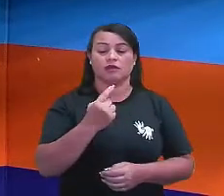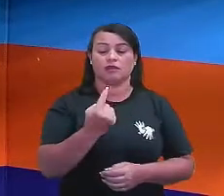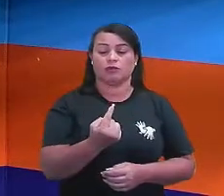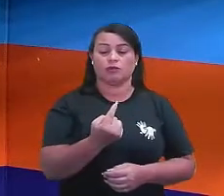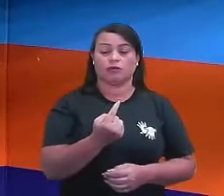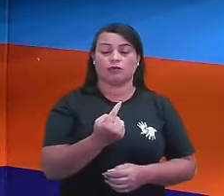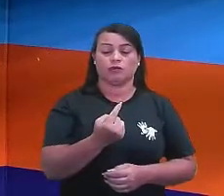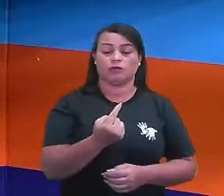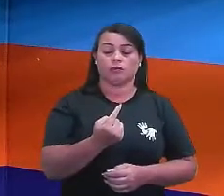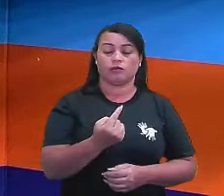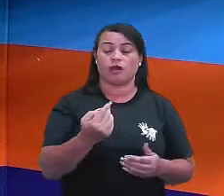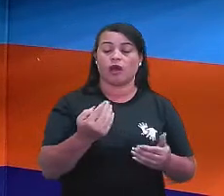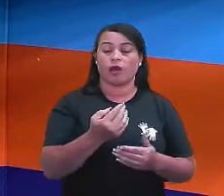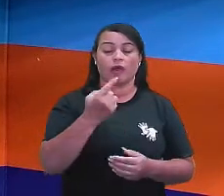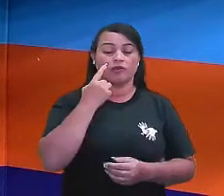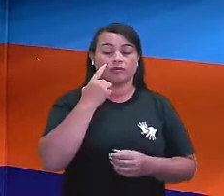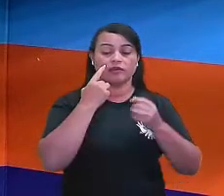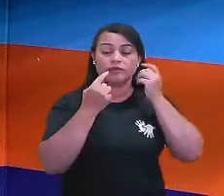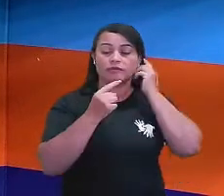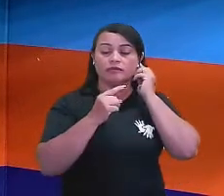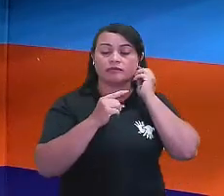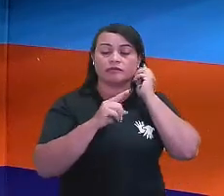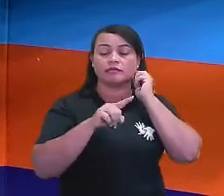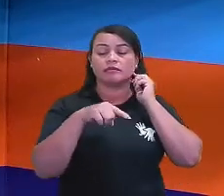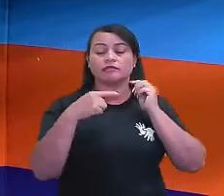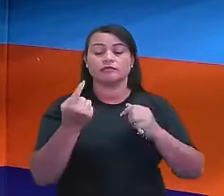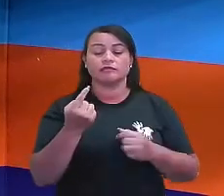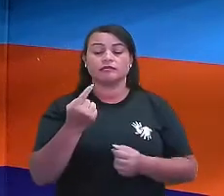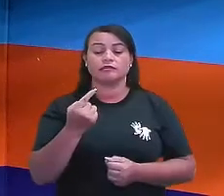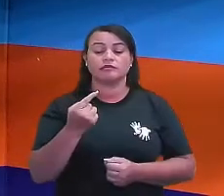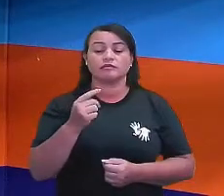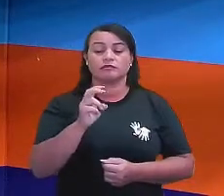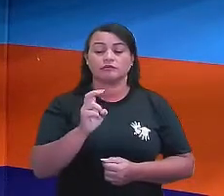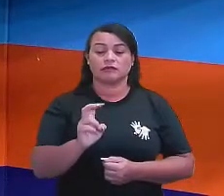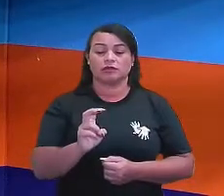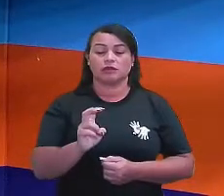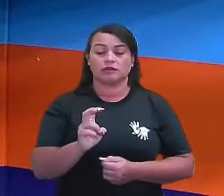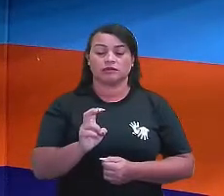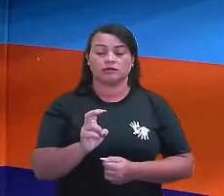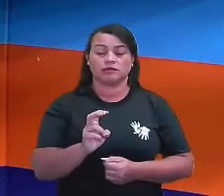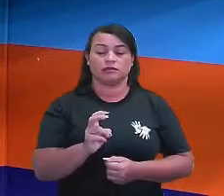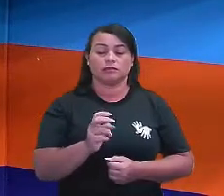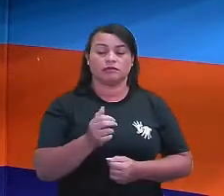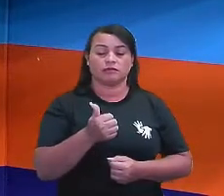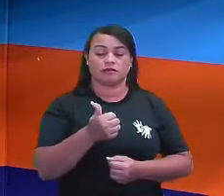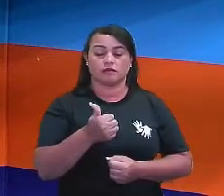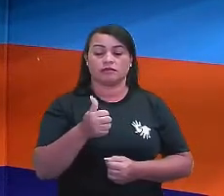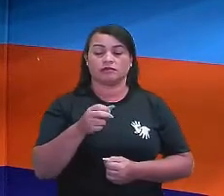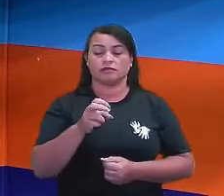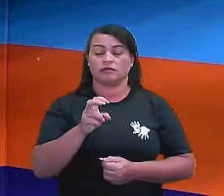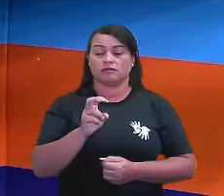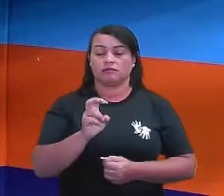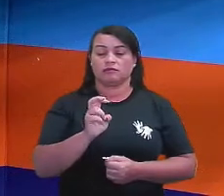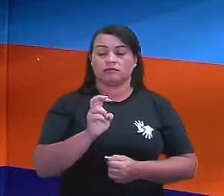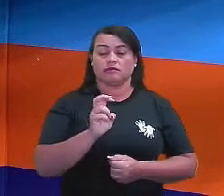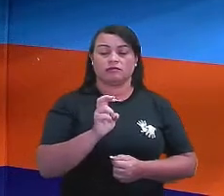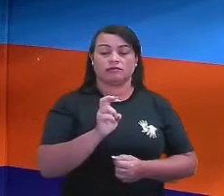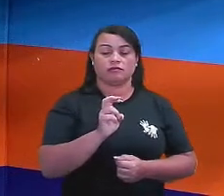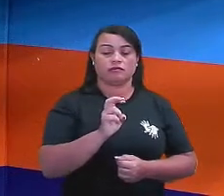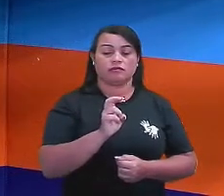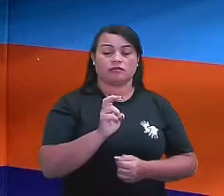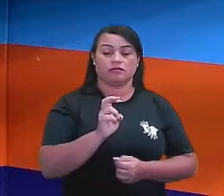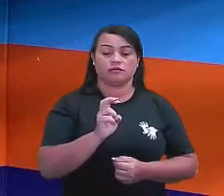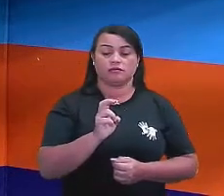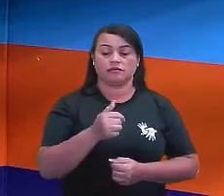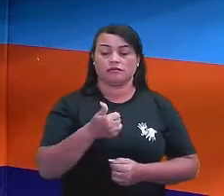1. Agora, ó, jogo o tracinho aqui e baixo 5 para cá. Aqui já tem 15. Tem